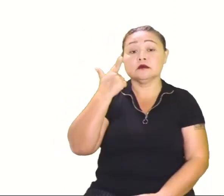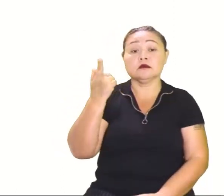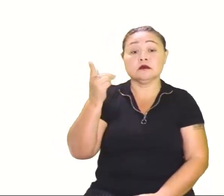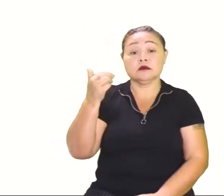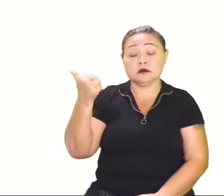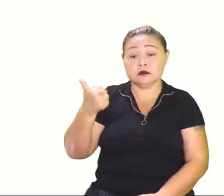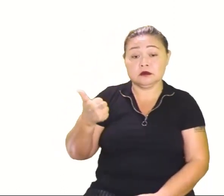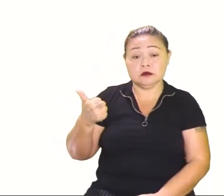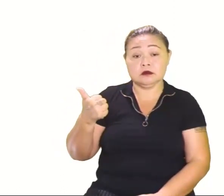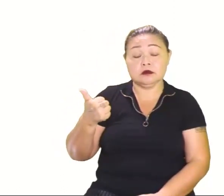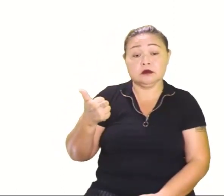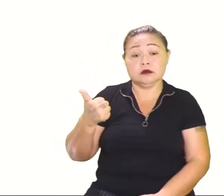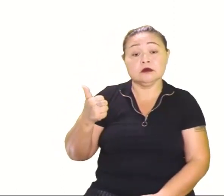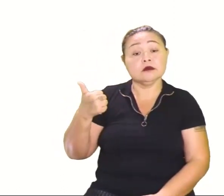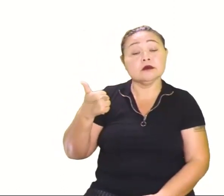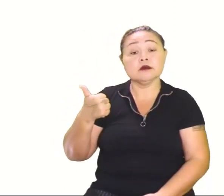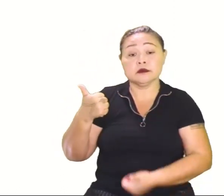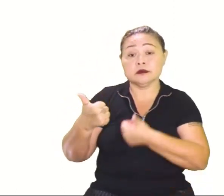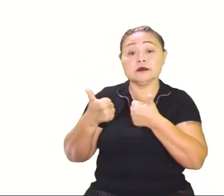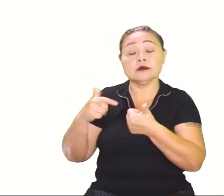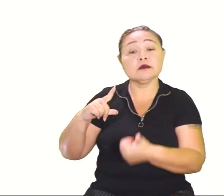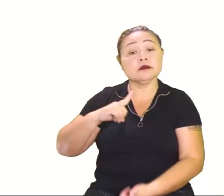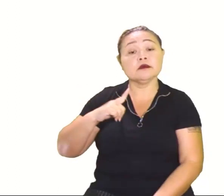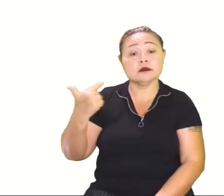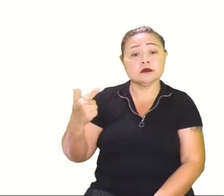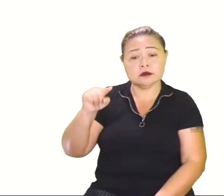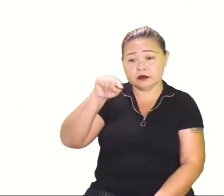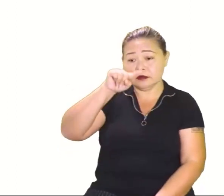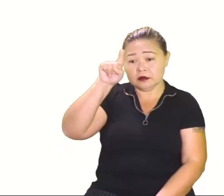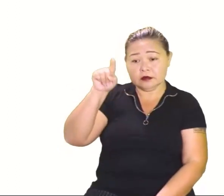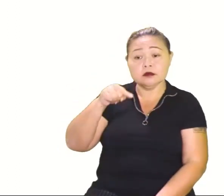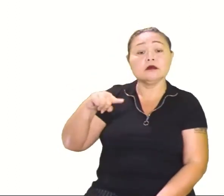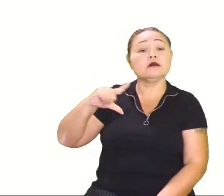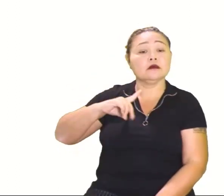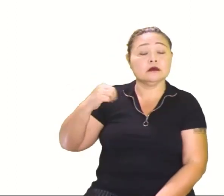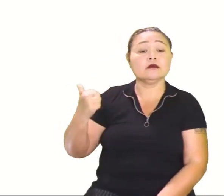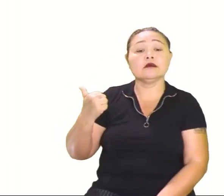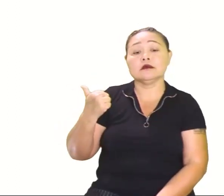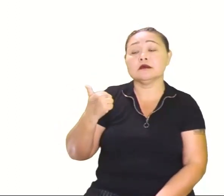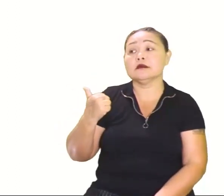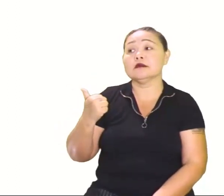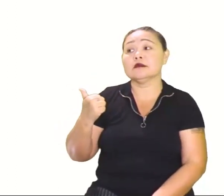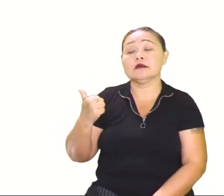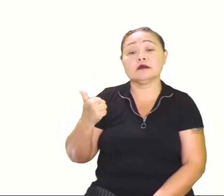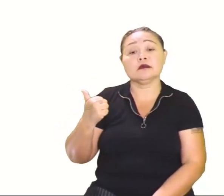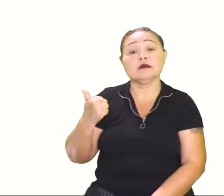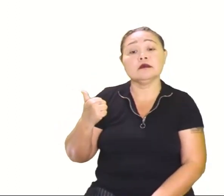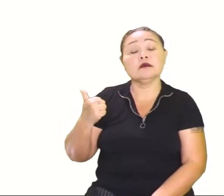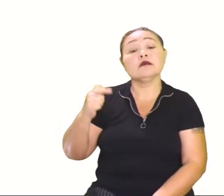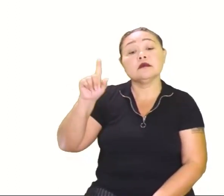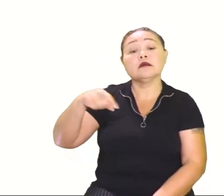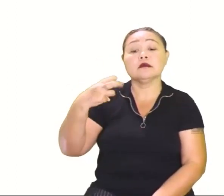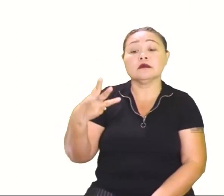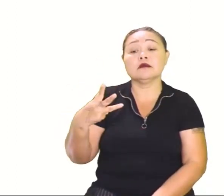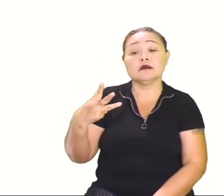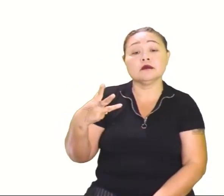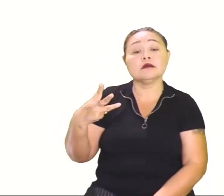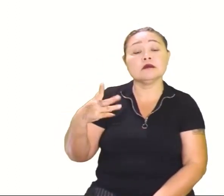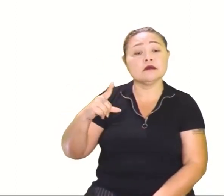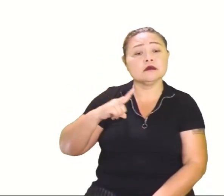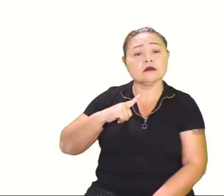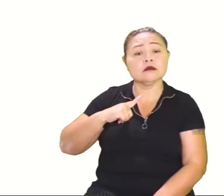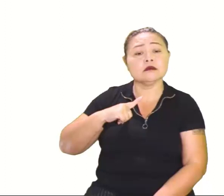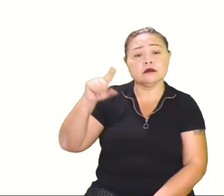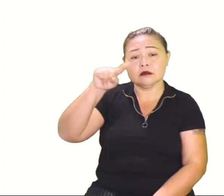lá ver. Vamos lá, o 1 aqui? O 1 tá aí, beleza. Então 1 tem. O 2, o 2 tá aqui, aí, né? Olha lá, beleza. Tem o 2. O 3. O